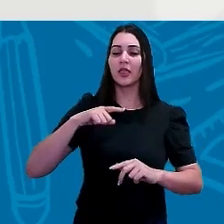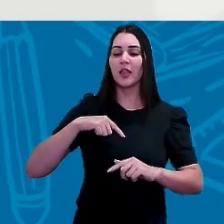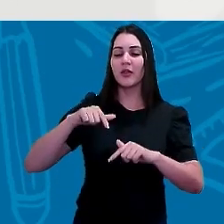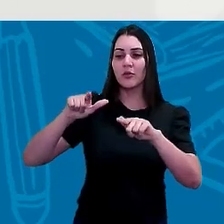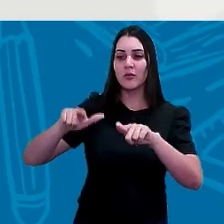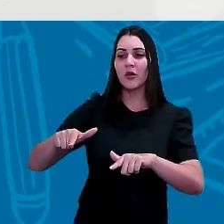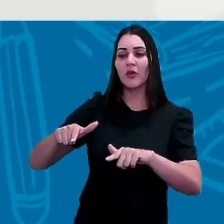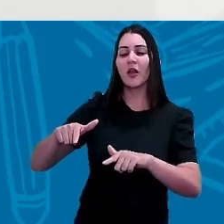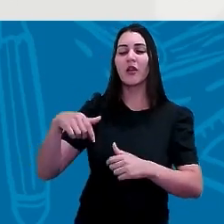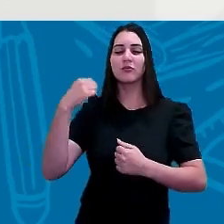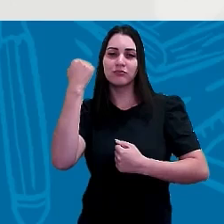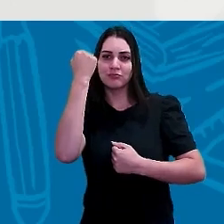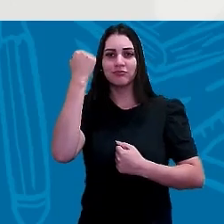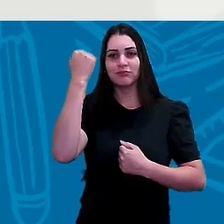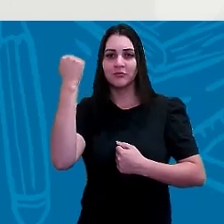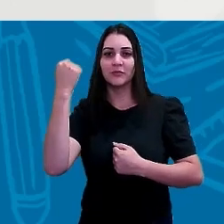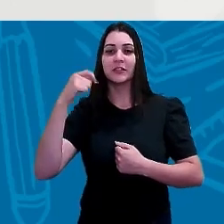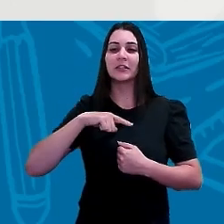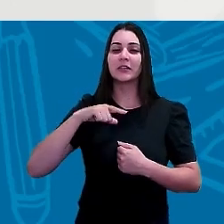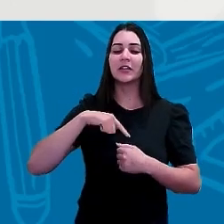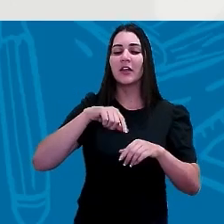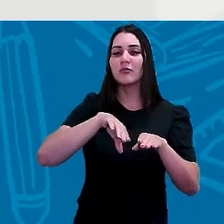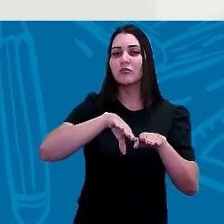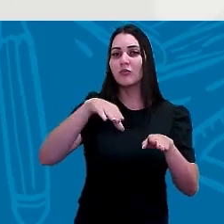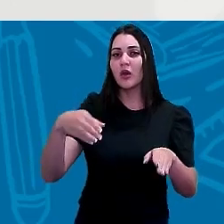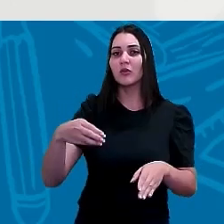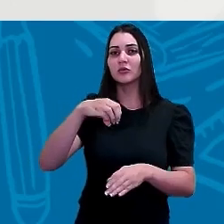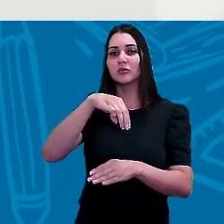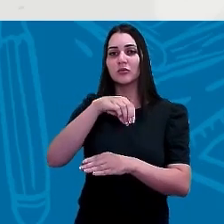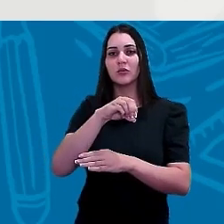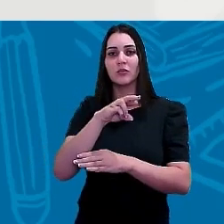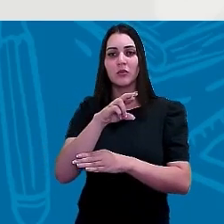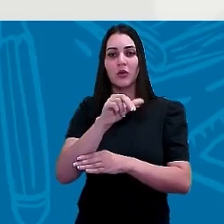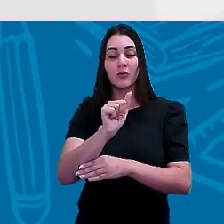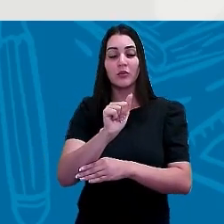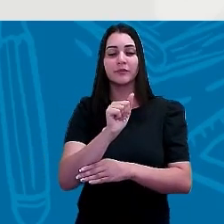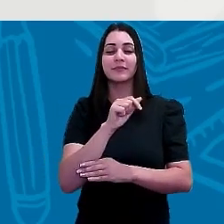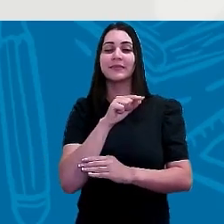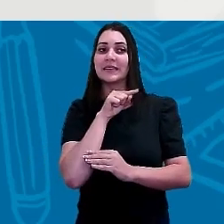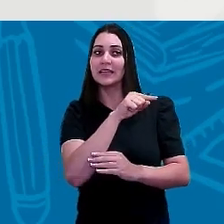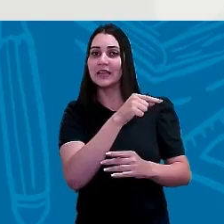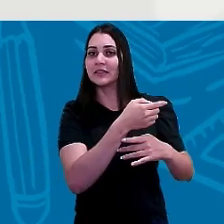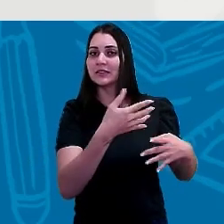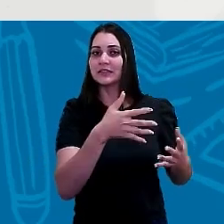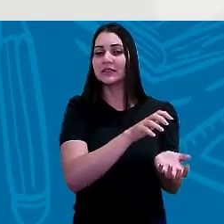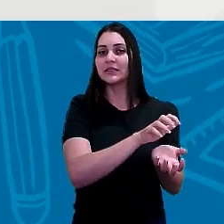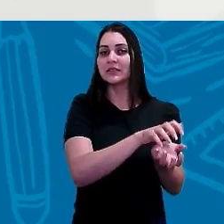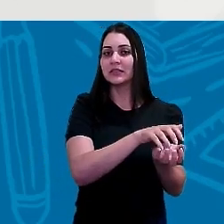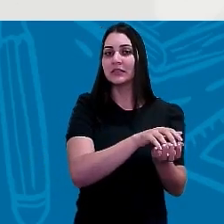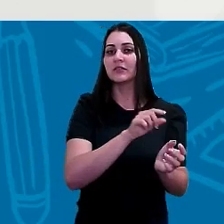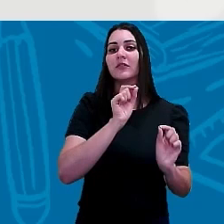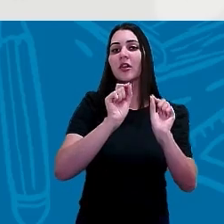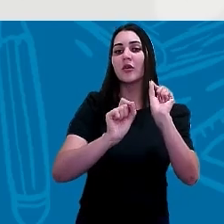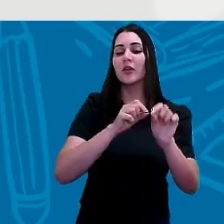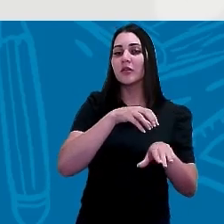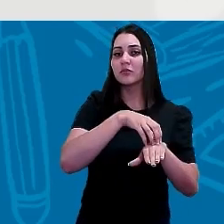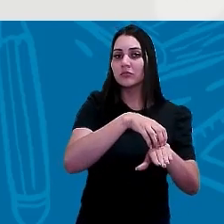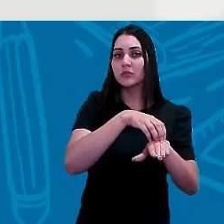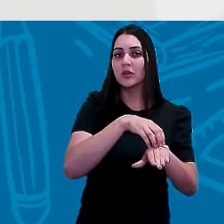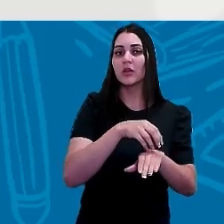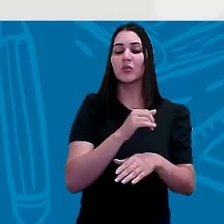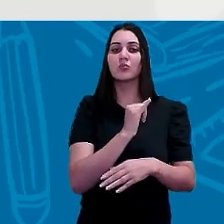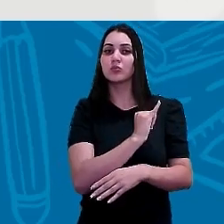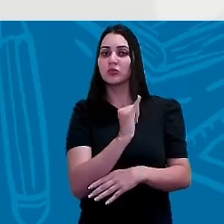estação de forró, tem o Alto do Moura. E em Recife, um dos pontos turísticos é o Instituto Ricardo